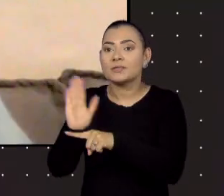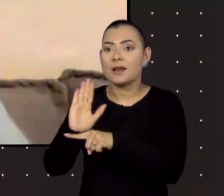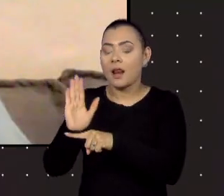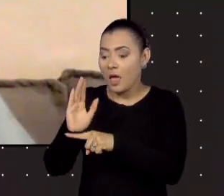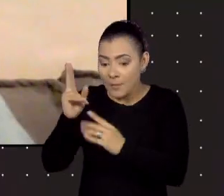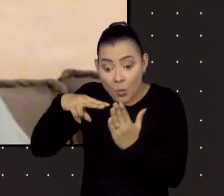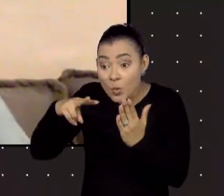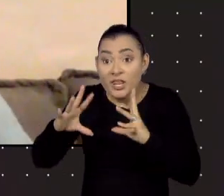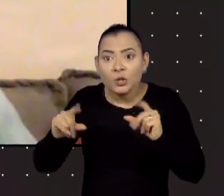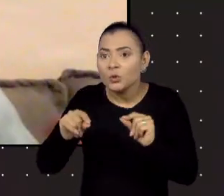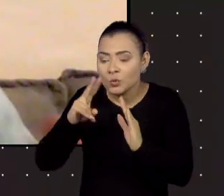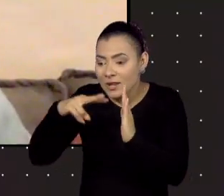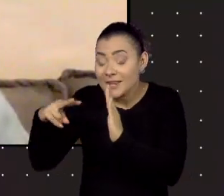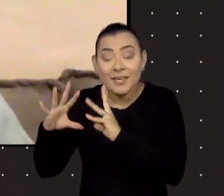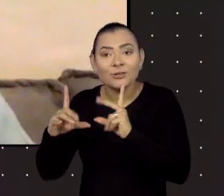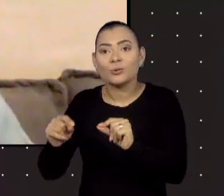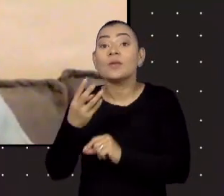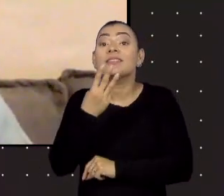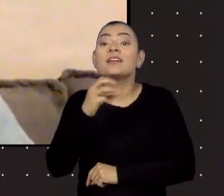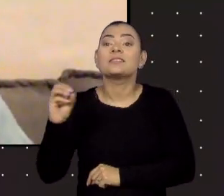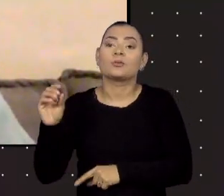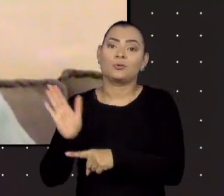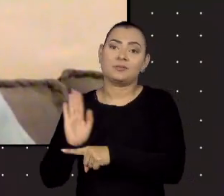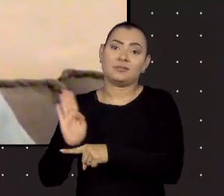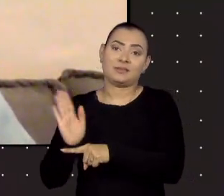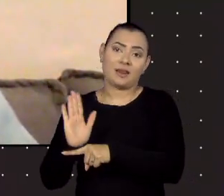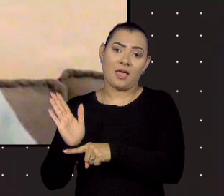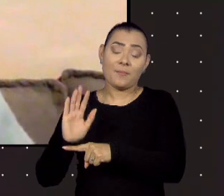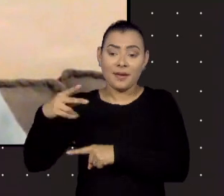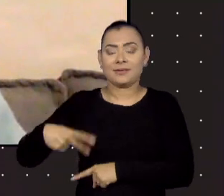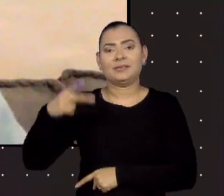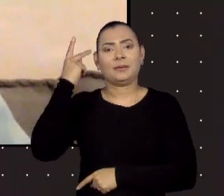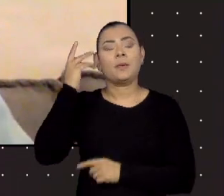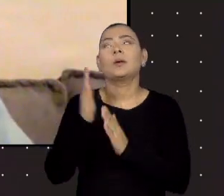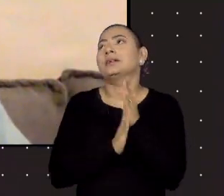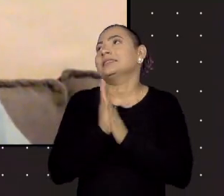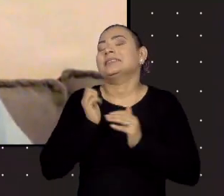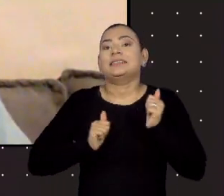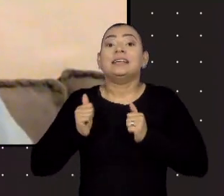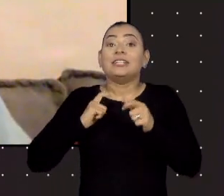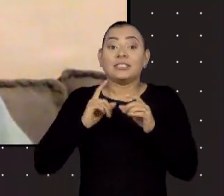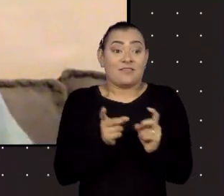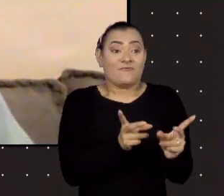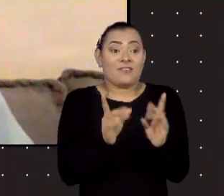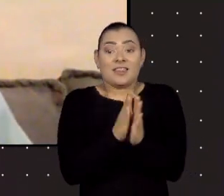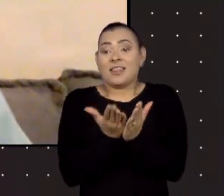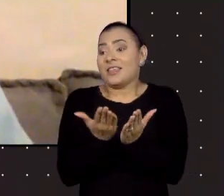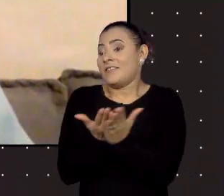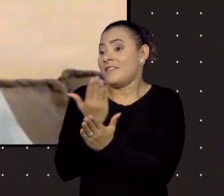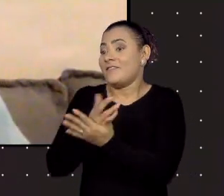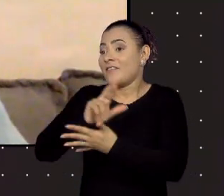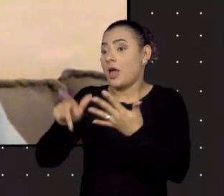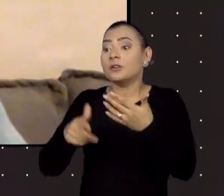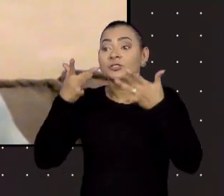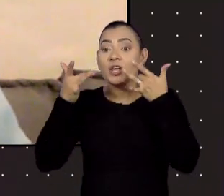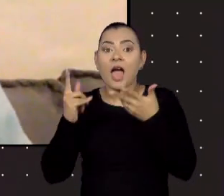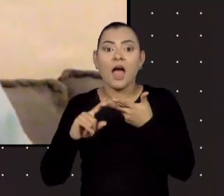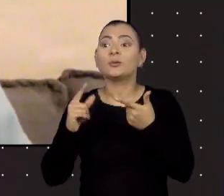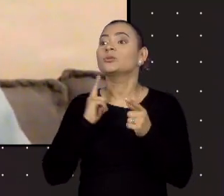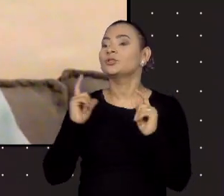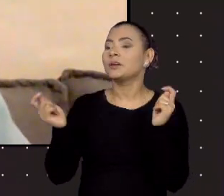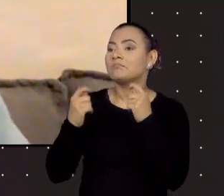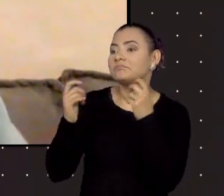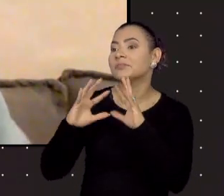lia 300 cinemas. E São Paulo tinha livrarias, e São Paulo tinha teatros, e São Paulo tinha